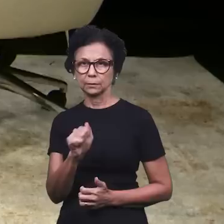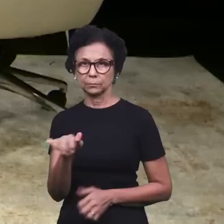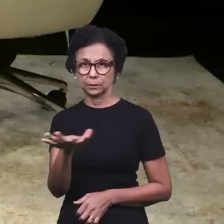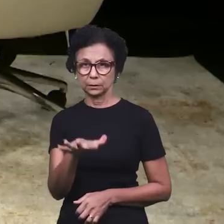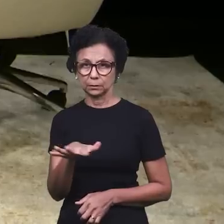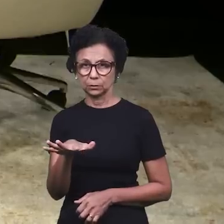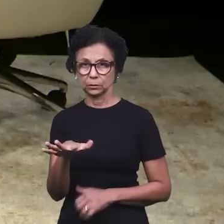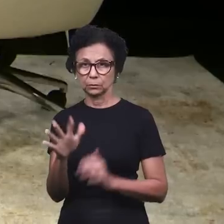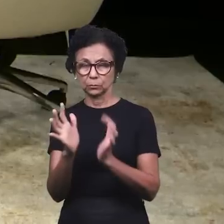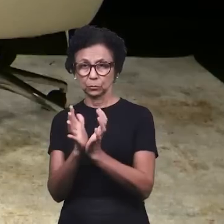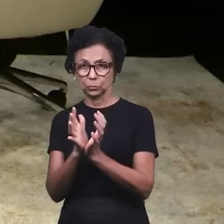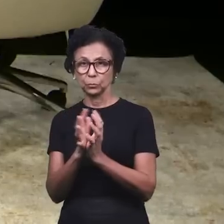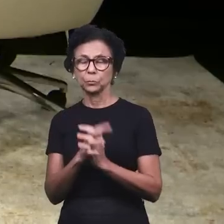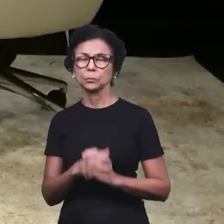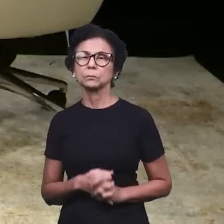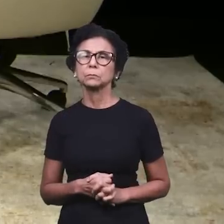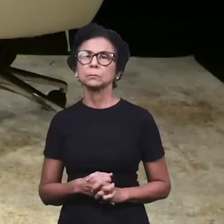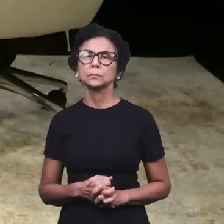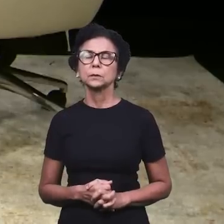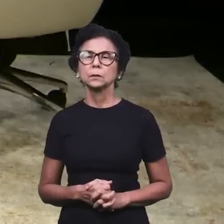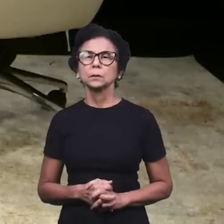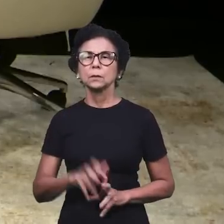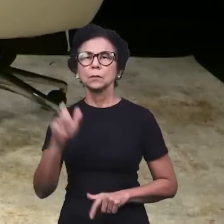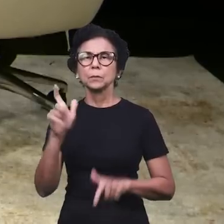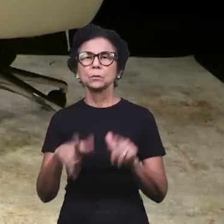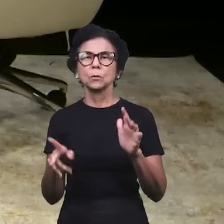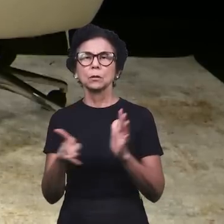havia americanos, porque havia um grupo de